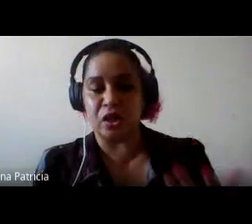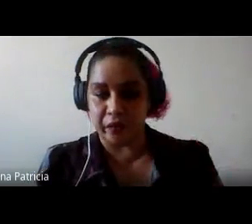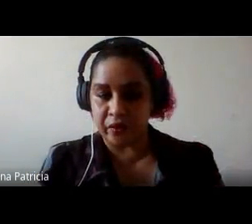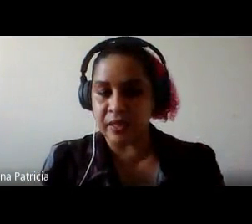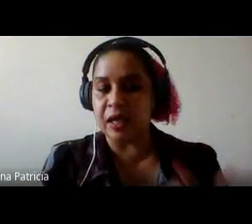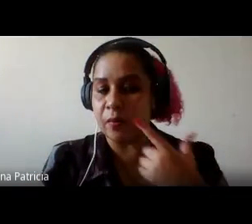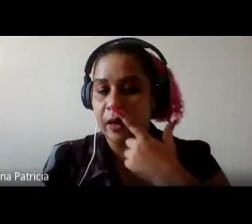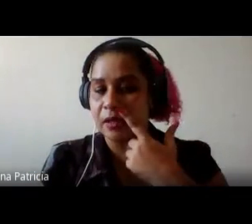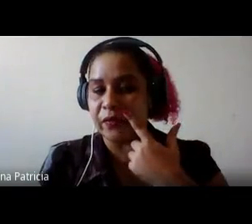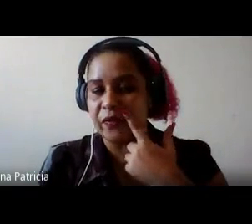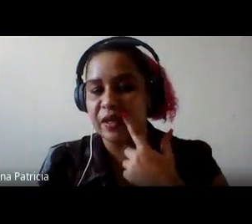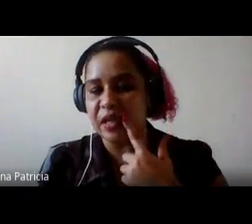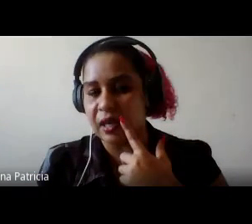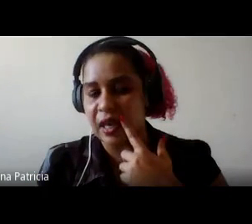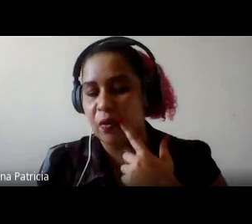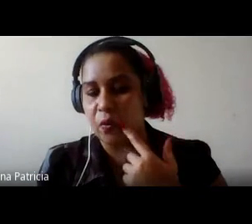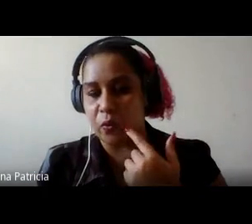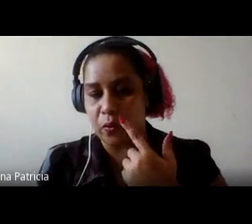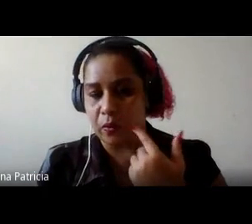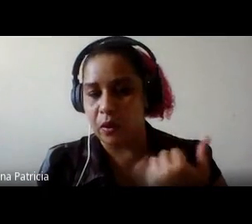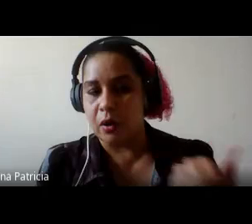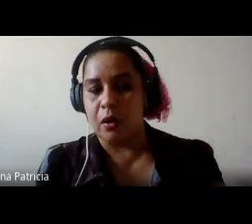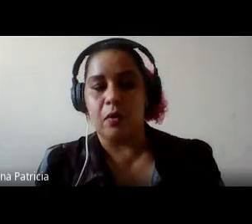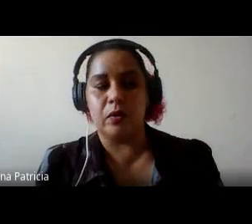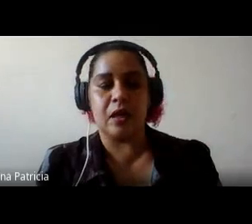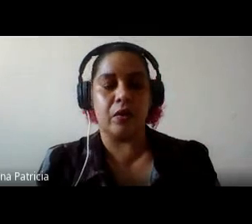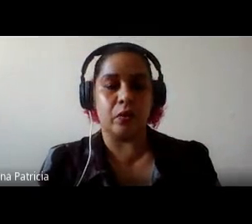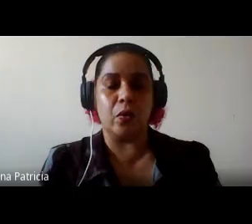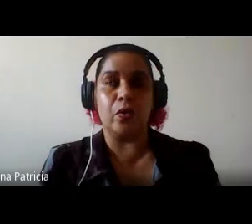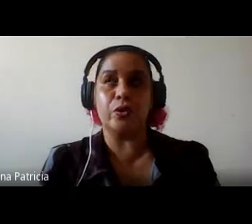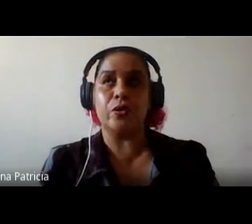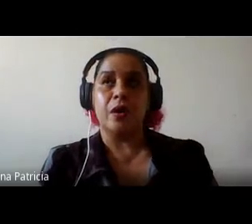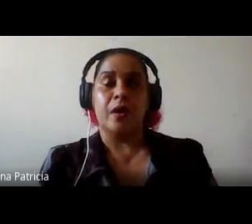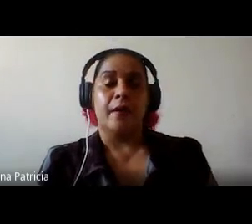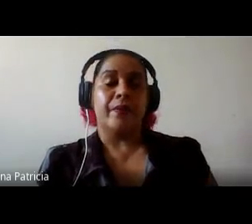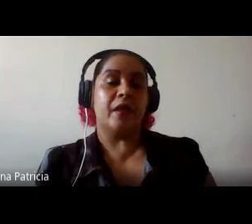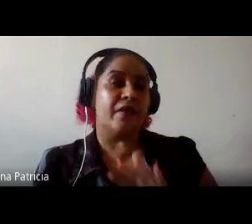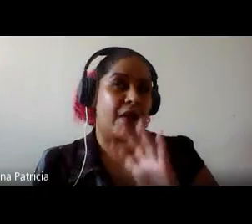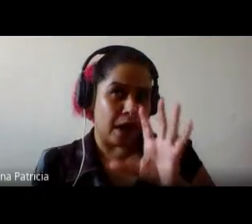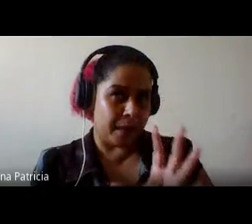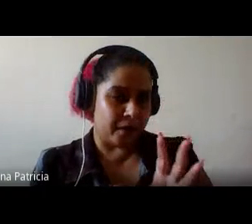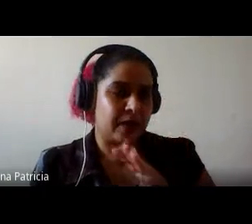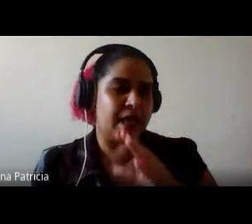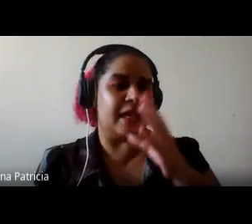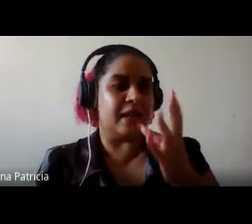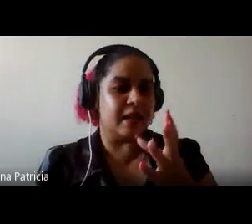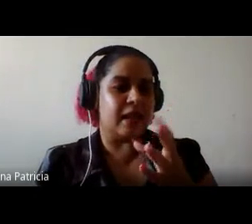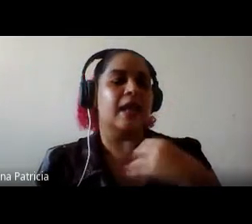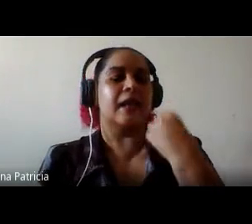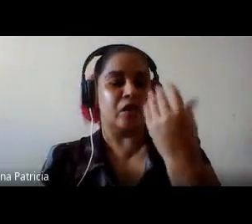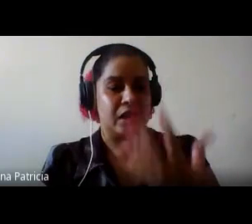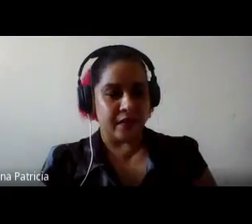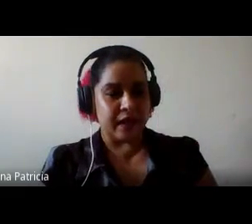personalidade ou seja física. No meu caso foi física, que é o sinal que eu tenho no rosto. Então, ele vai olhar para você e, dentro